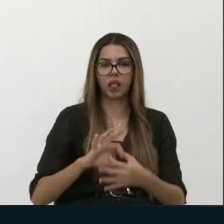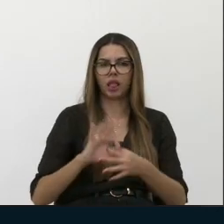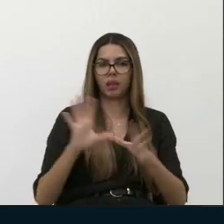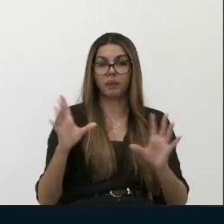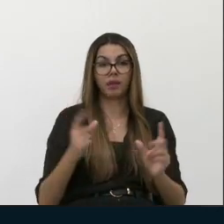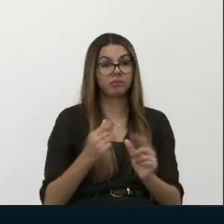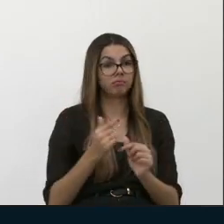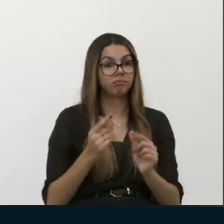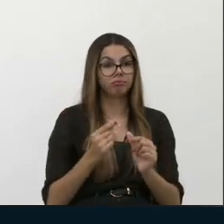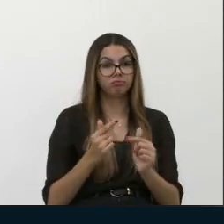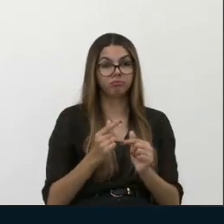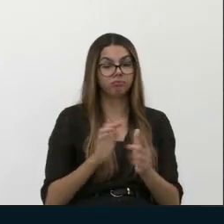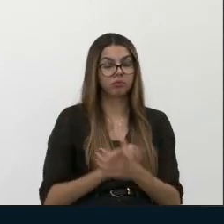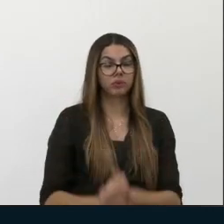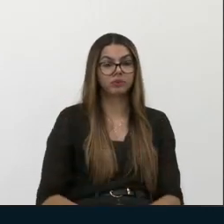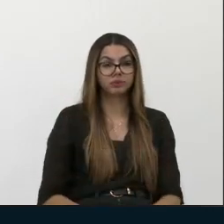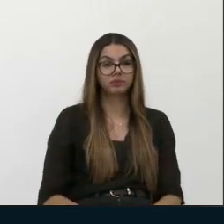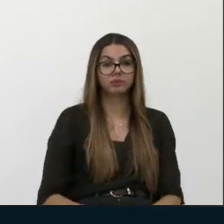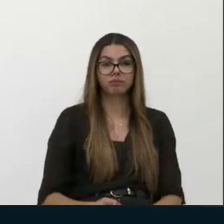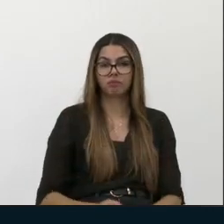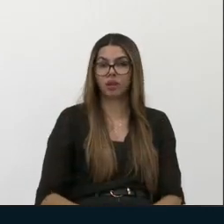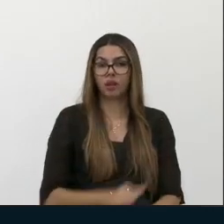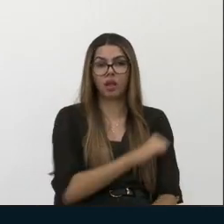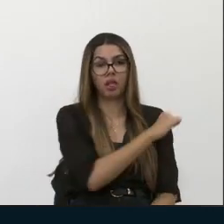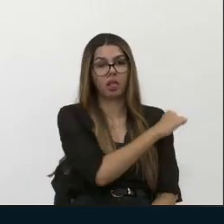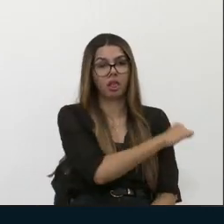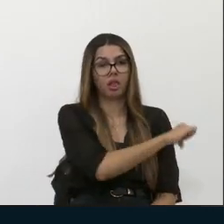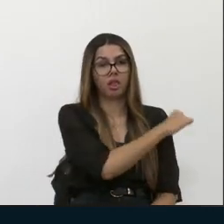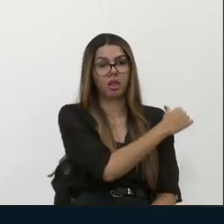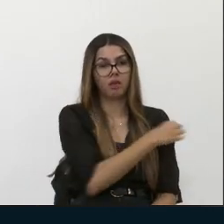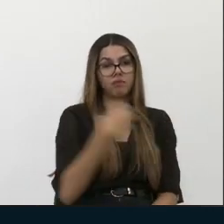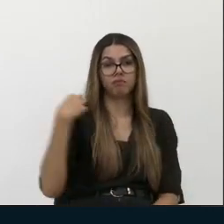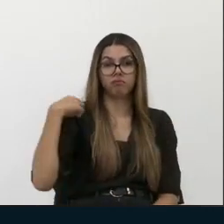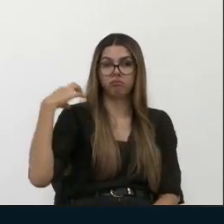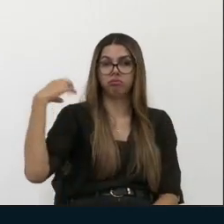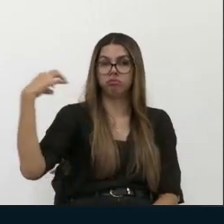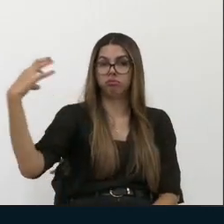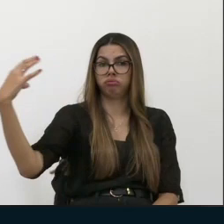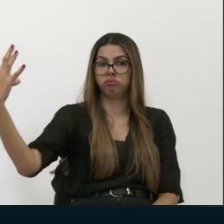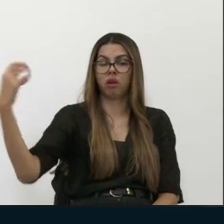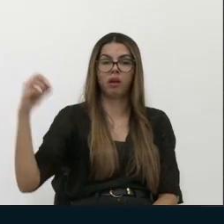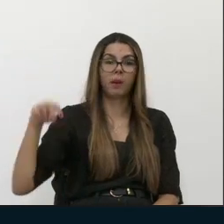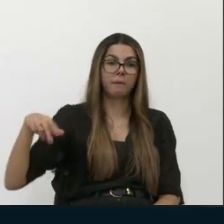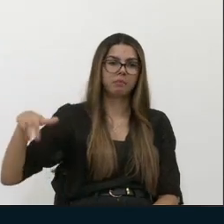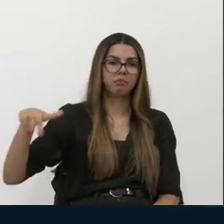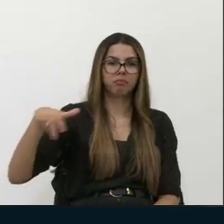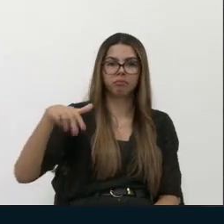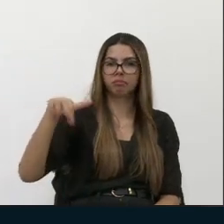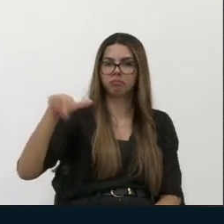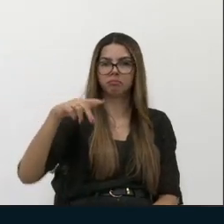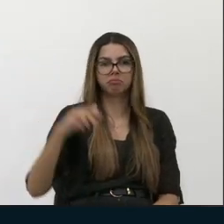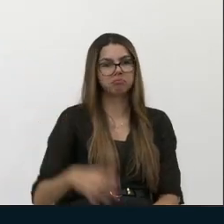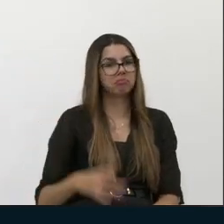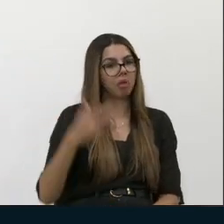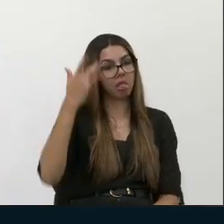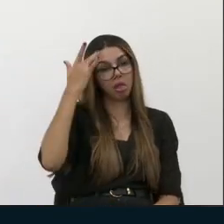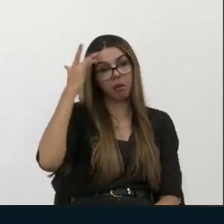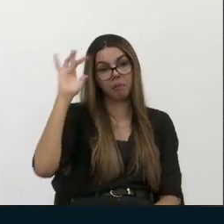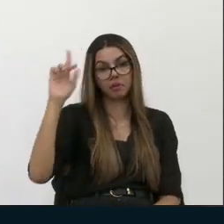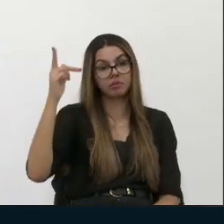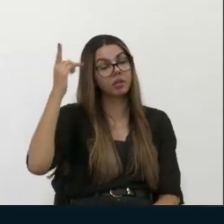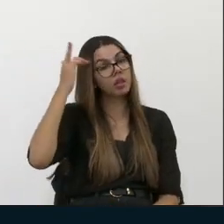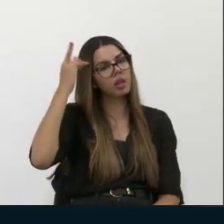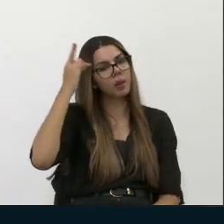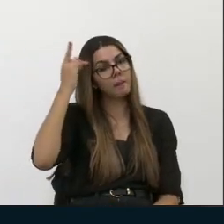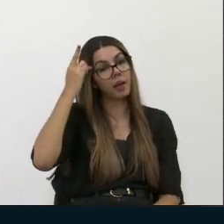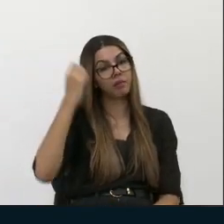que era o Tarcísio. Ele estava em Copacabana e Ipanema caminhando por ali nessa época. Ele nem sabia onde que era o Estado de São Paulo. Então, esse recurso foi liberado